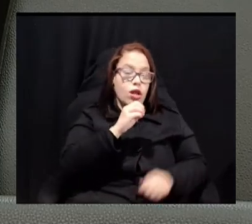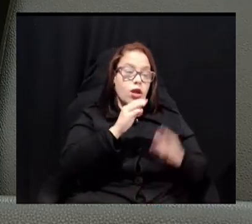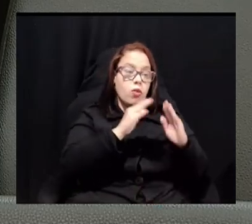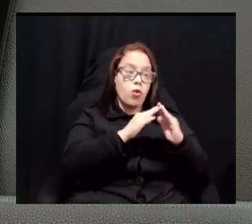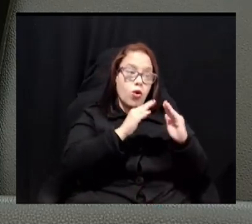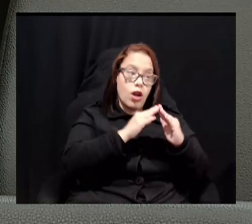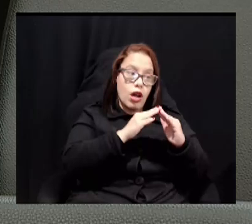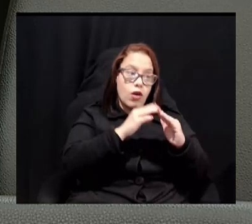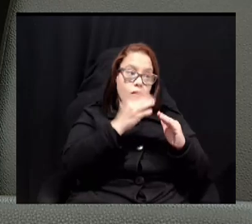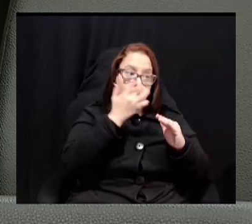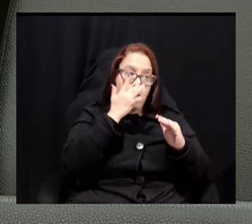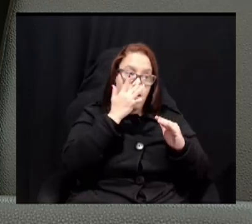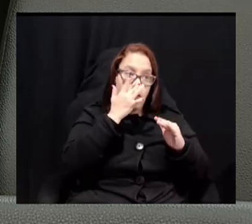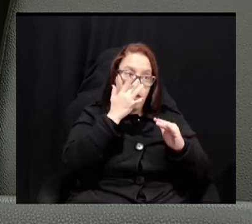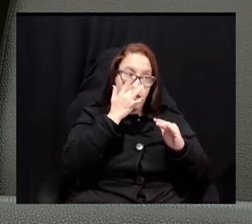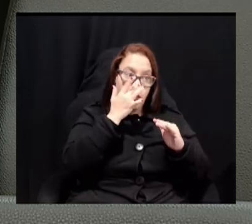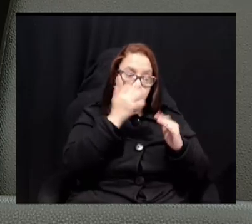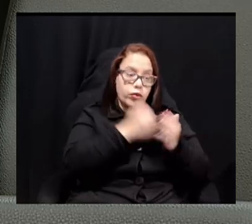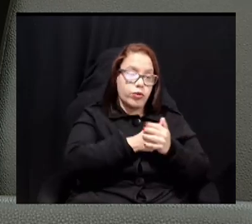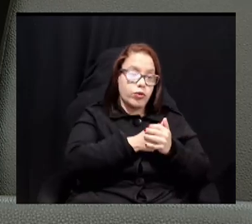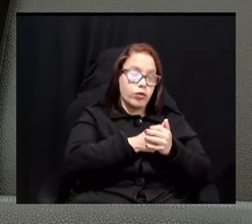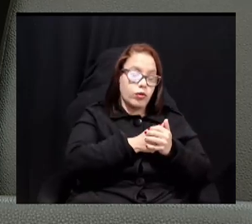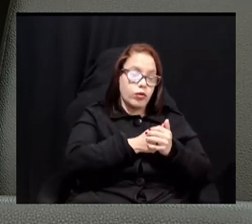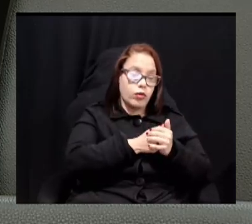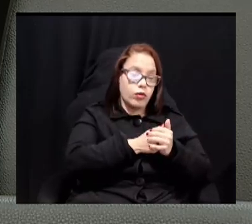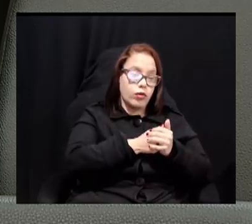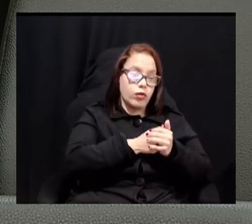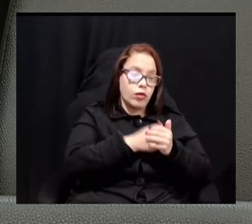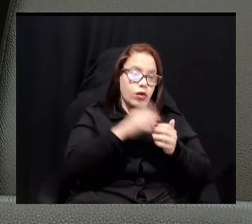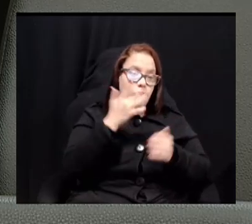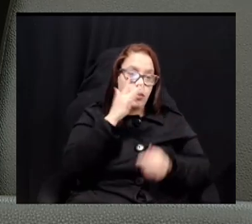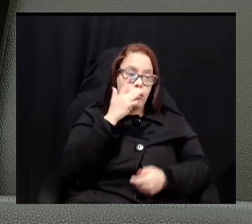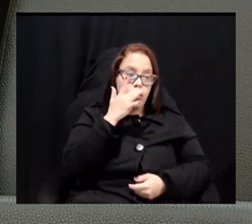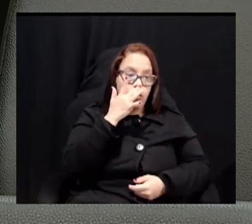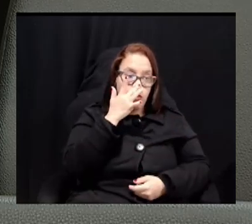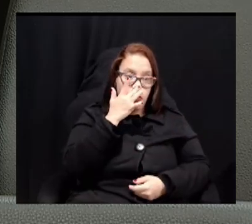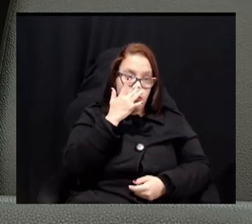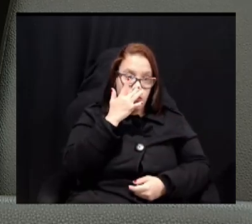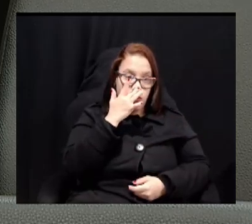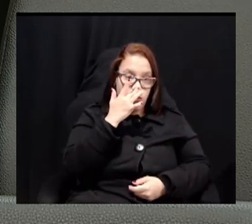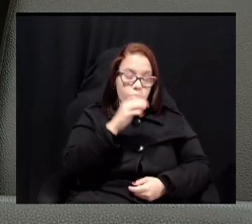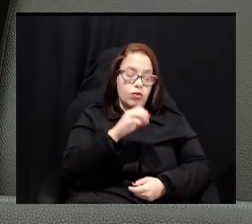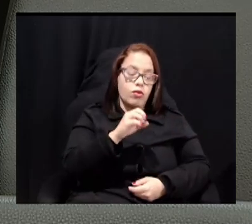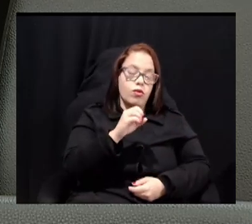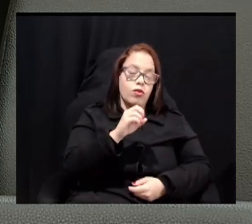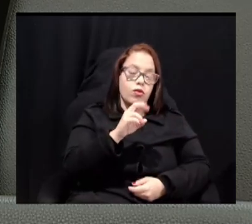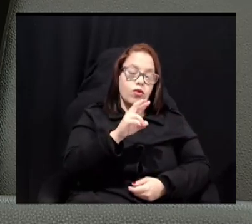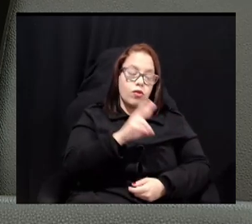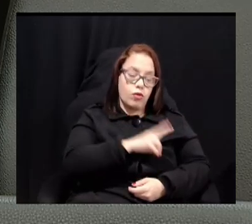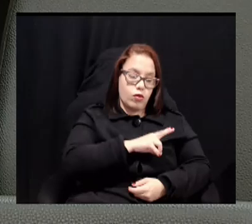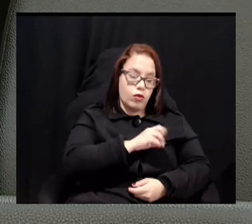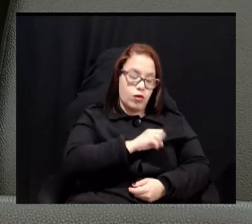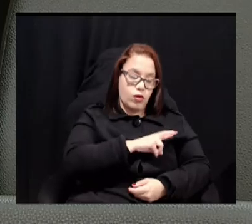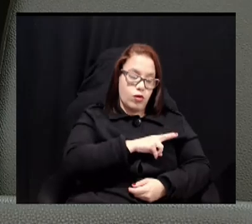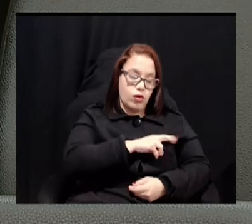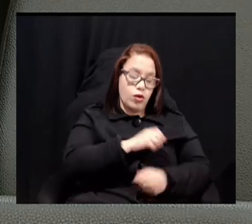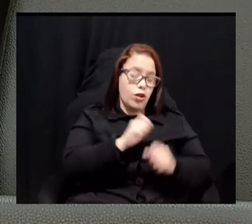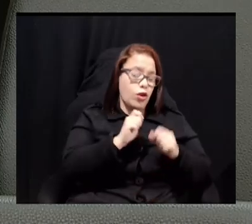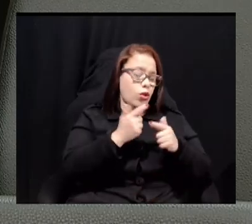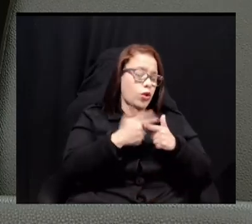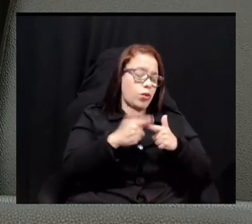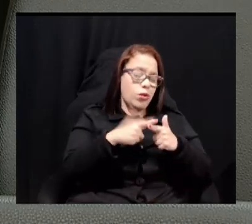adotou essa criança no hospital, sabendo de todas as condições que ele tinha. Ele